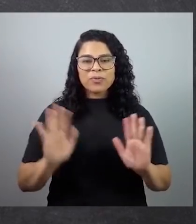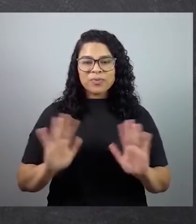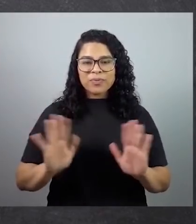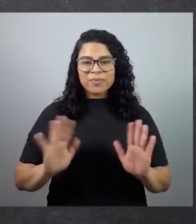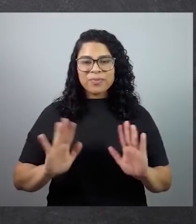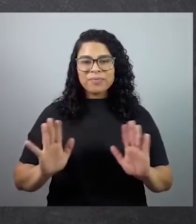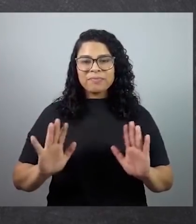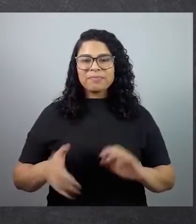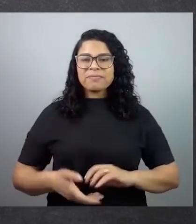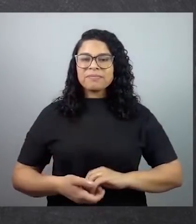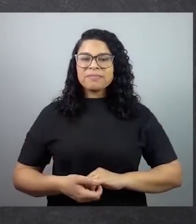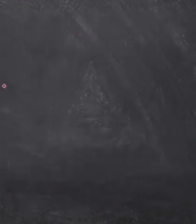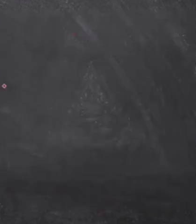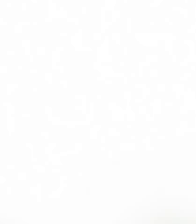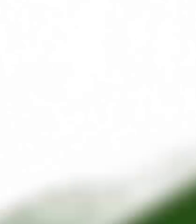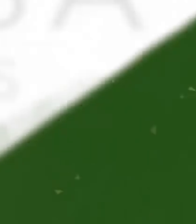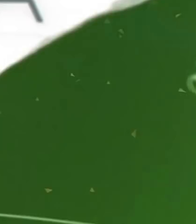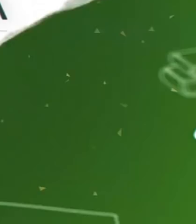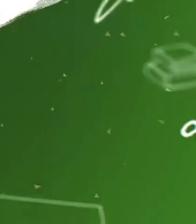lá!